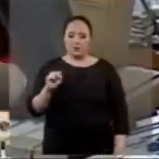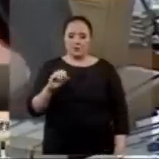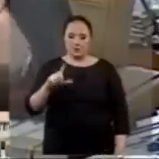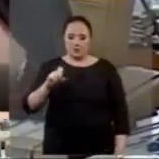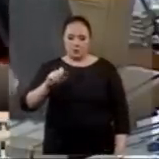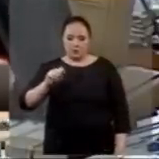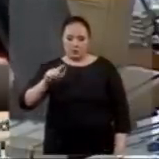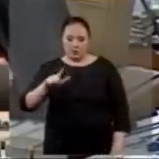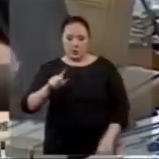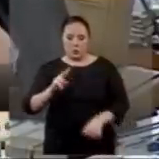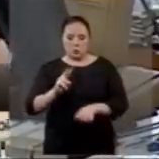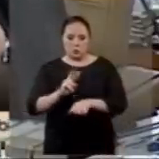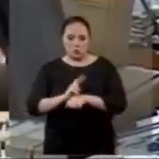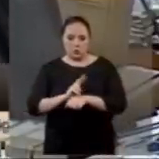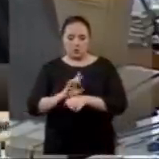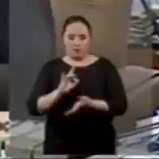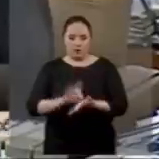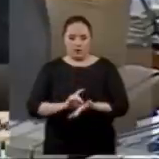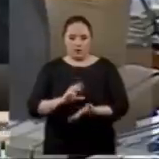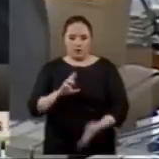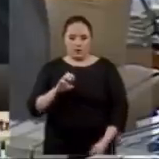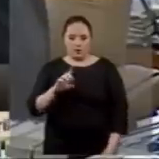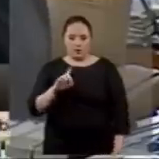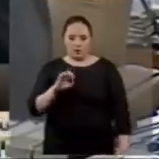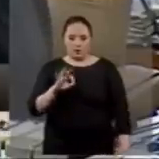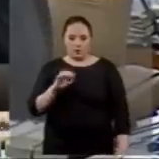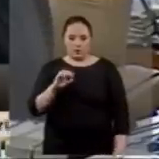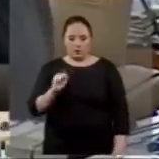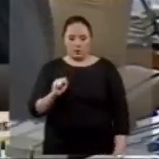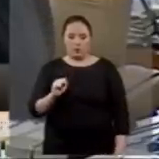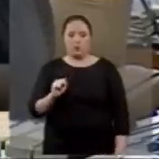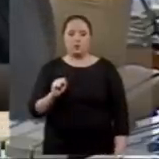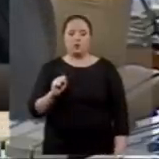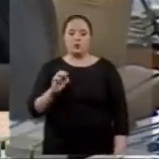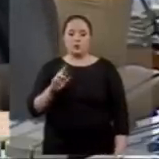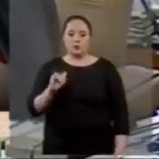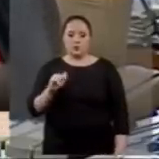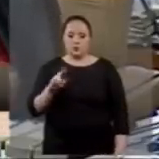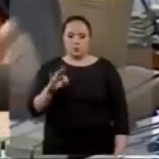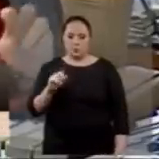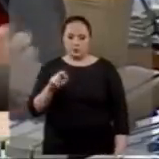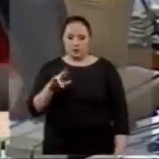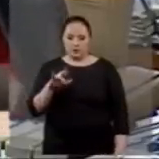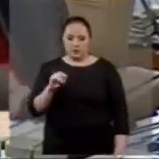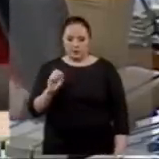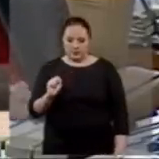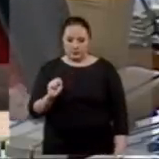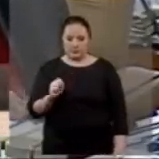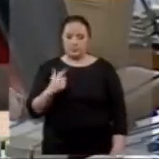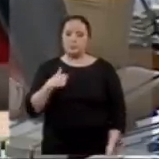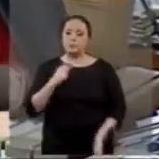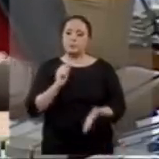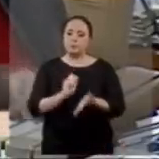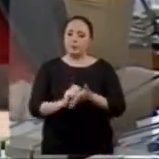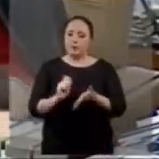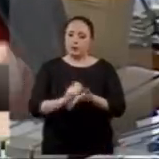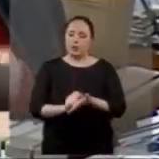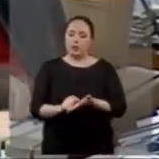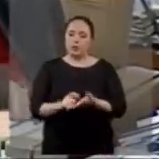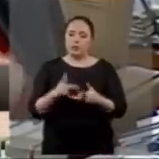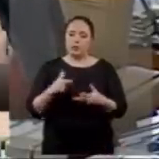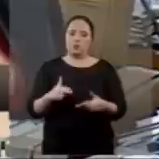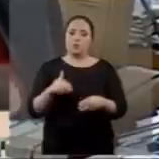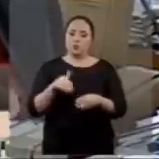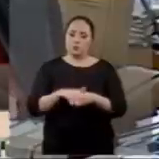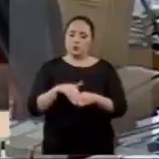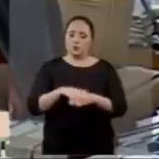validade dos créditos tributários na forma como declinada na fundamentação exposta. Eu estou transcrevendo na íntegra